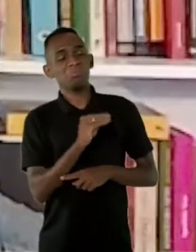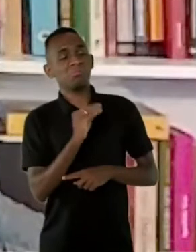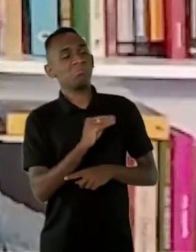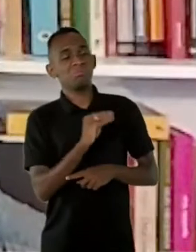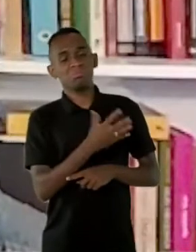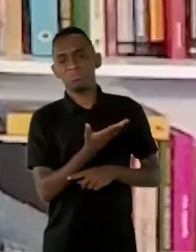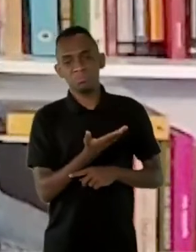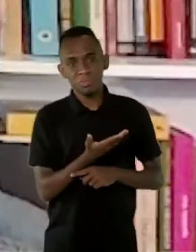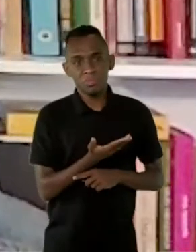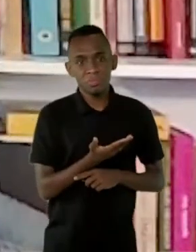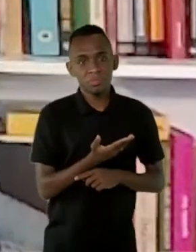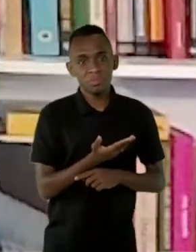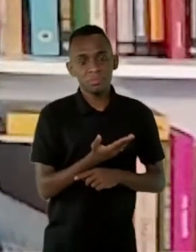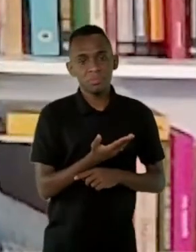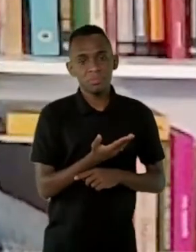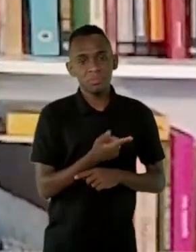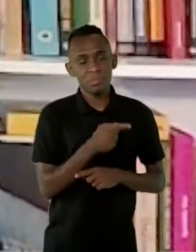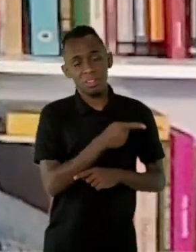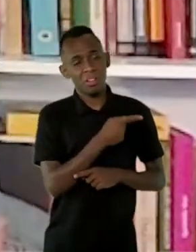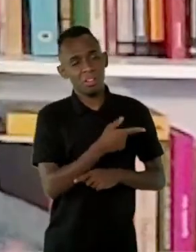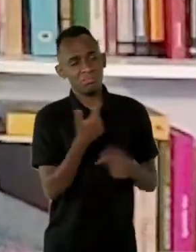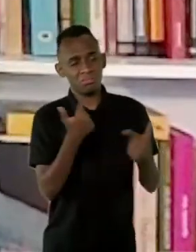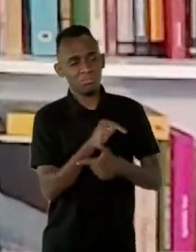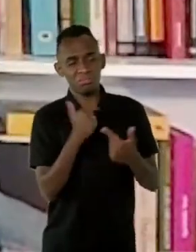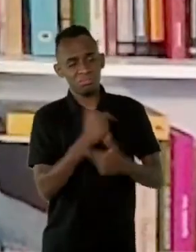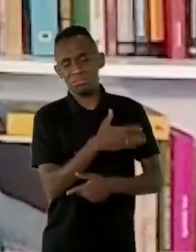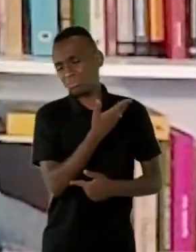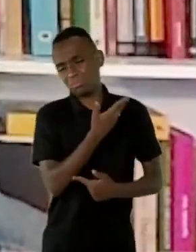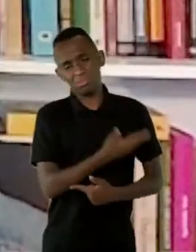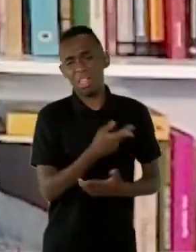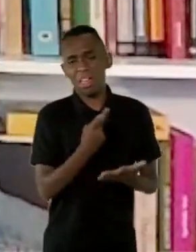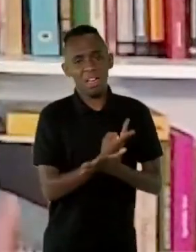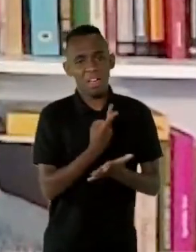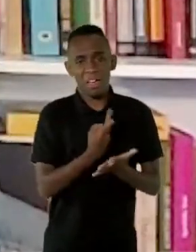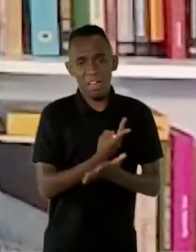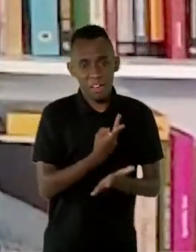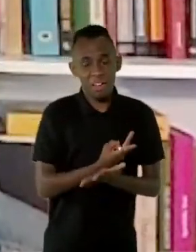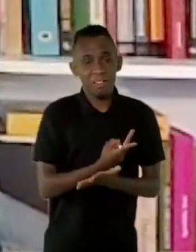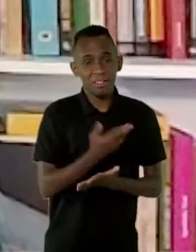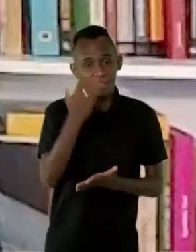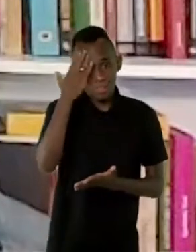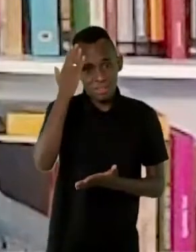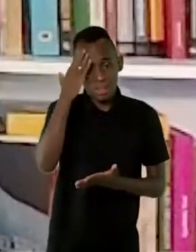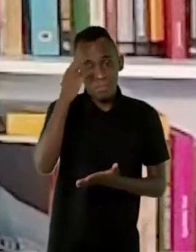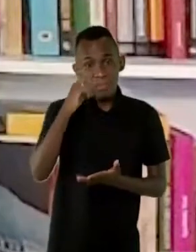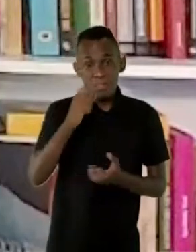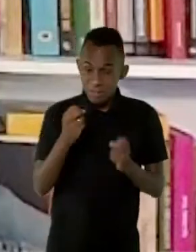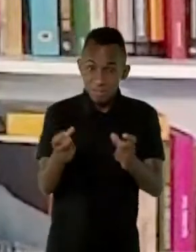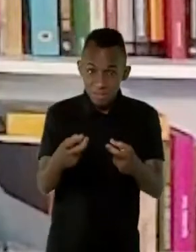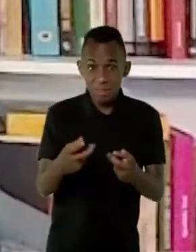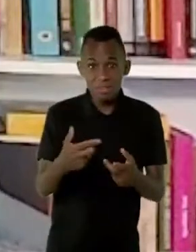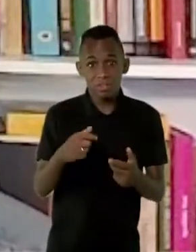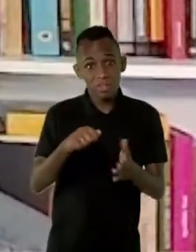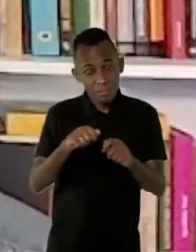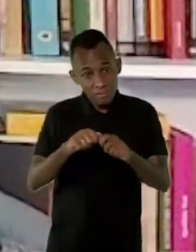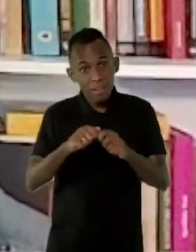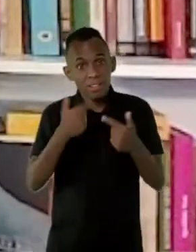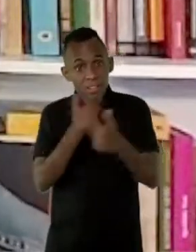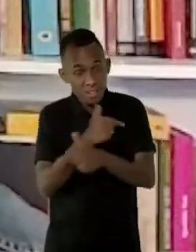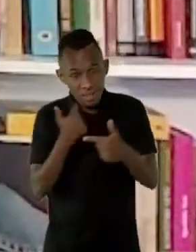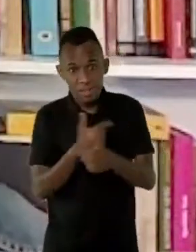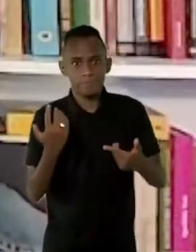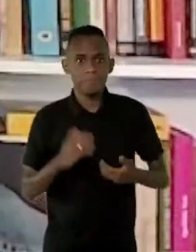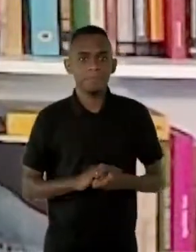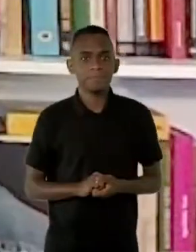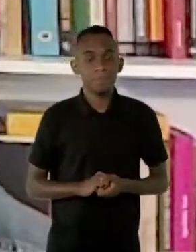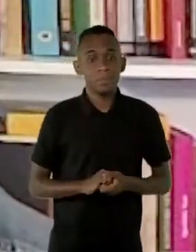de ridículo mesmo. Ou seja, aquele ridículo que vende, que faz rir e tal. Então a Carolina passou um pouco por aí. No